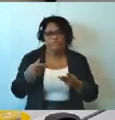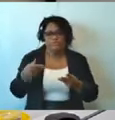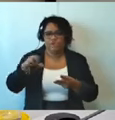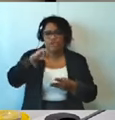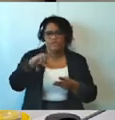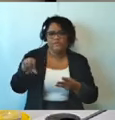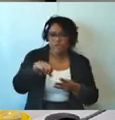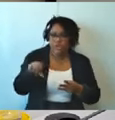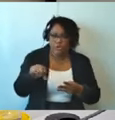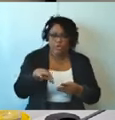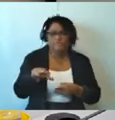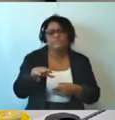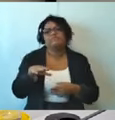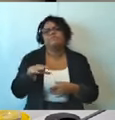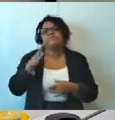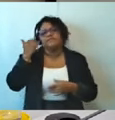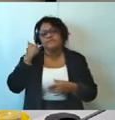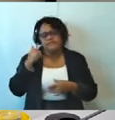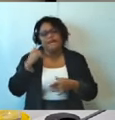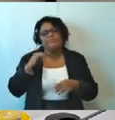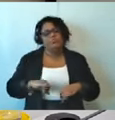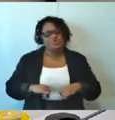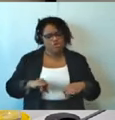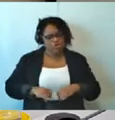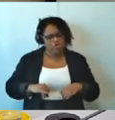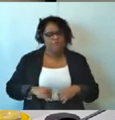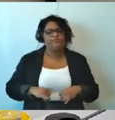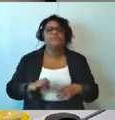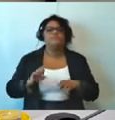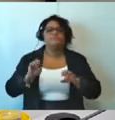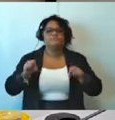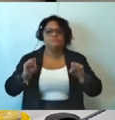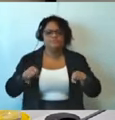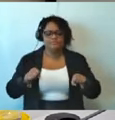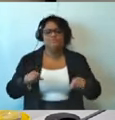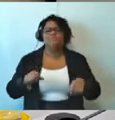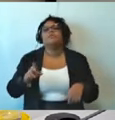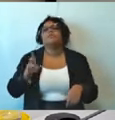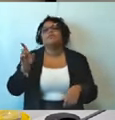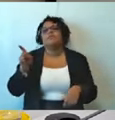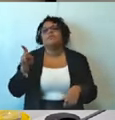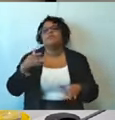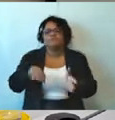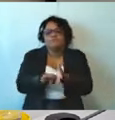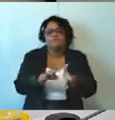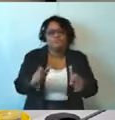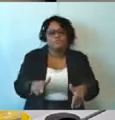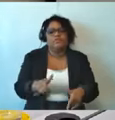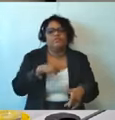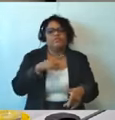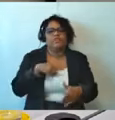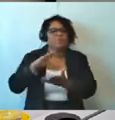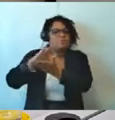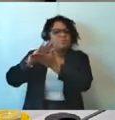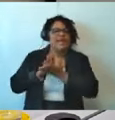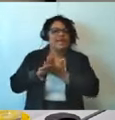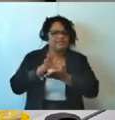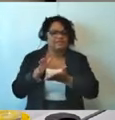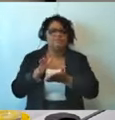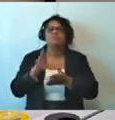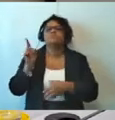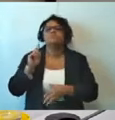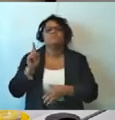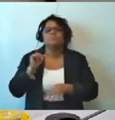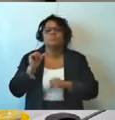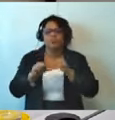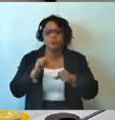destino ainda passar por humilhação. Então nós estamos aqui de fato para mudar esse cenário. E não se muda com palavras, se muda com atitude.